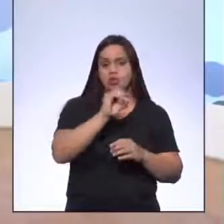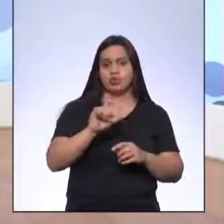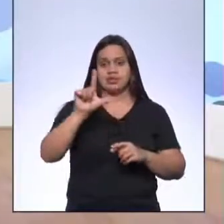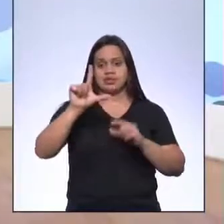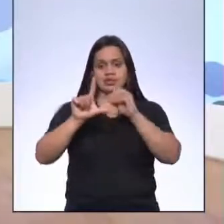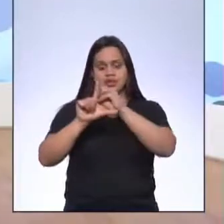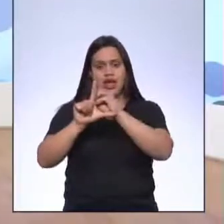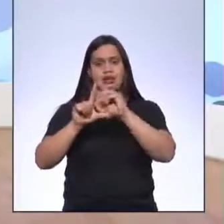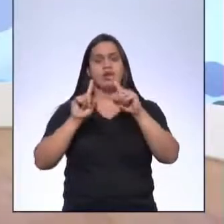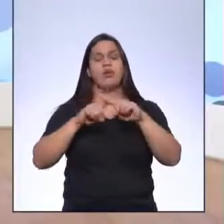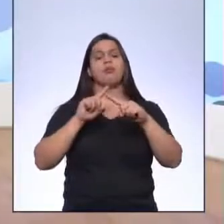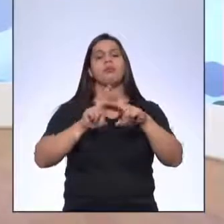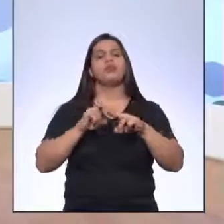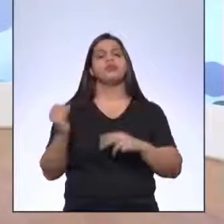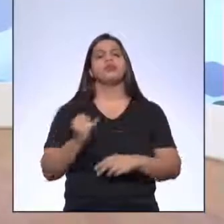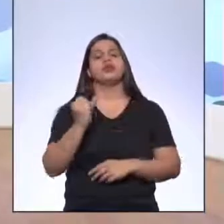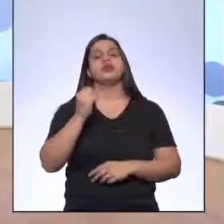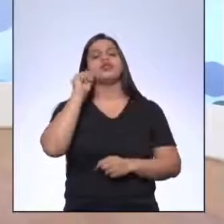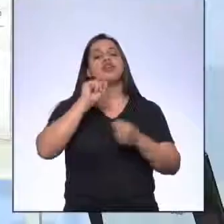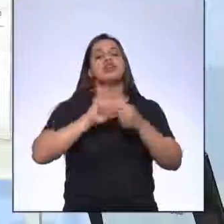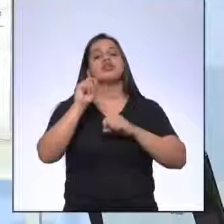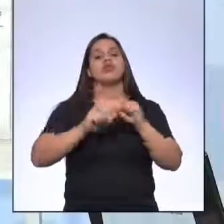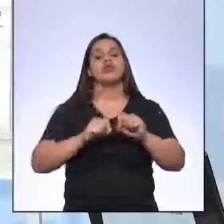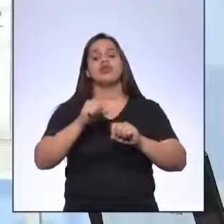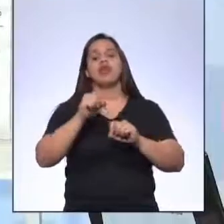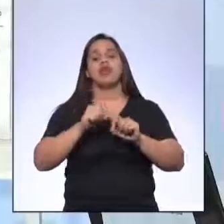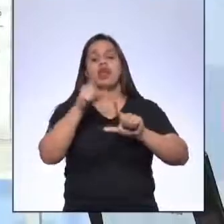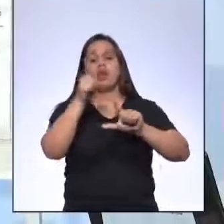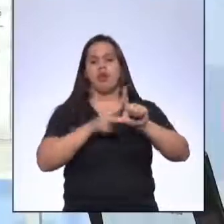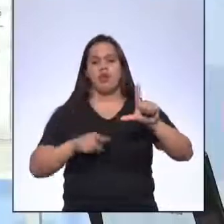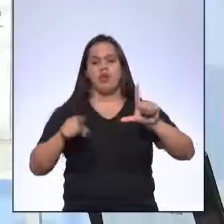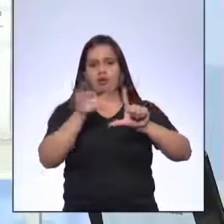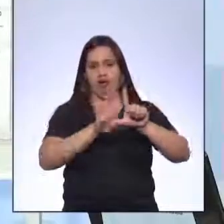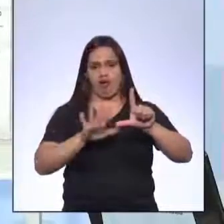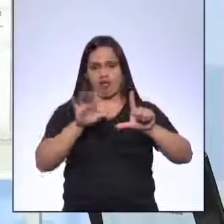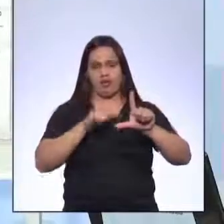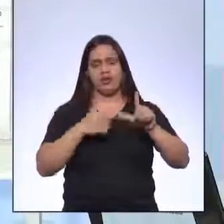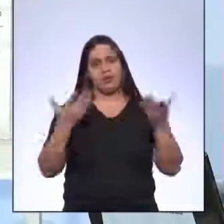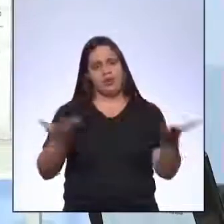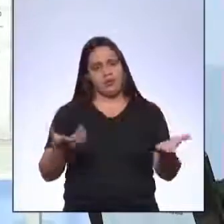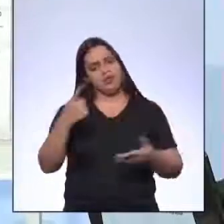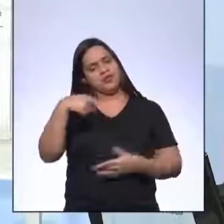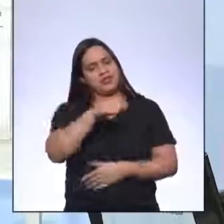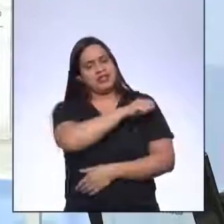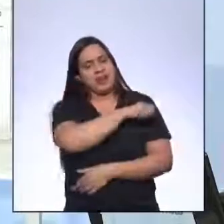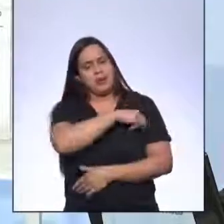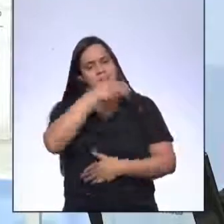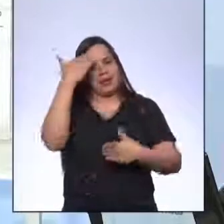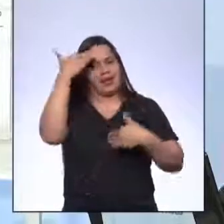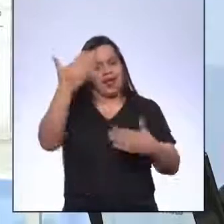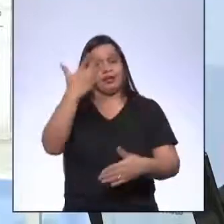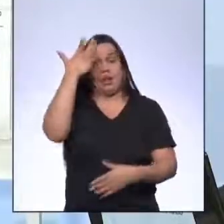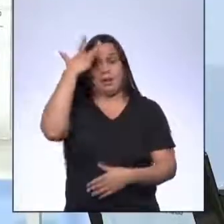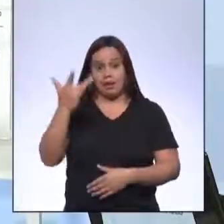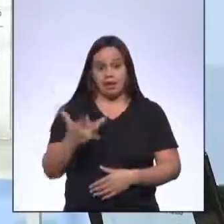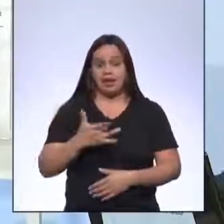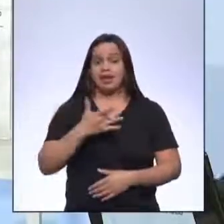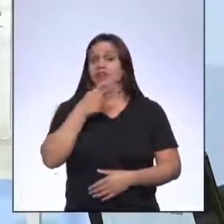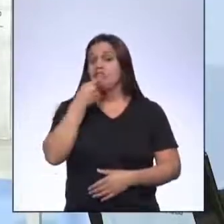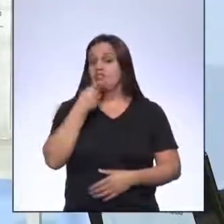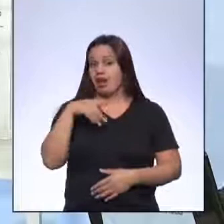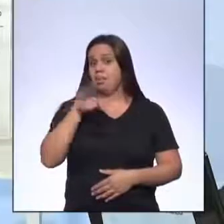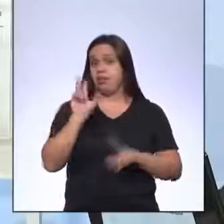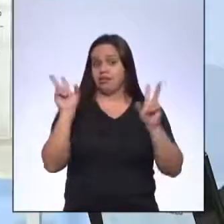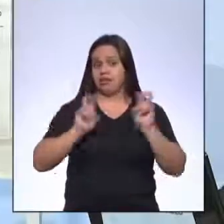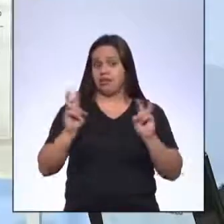da gente construir o gráfico né lê exatamente gente muito obrigada Amanhã a gente fala um pouquinho mais